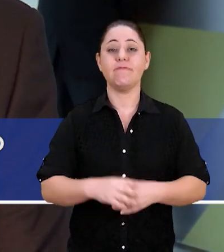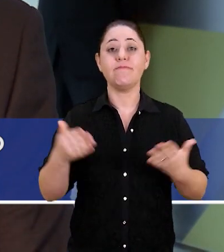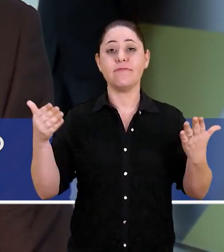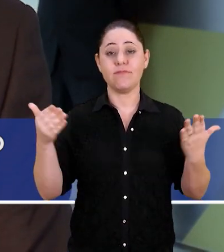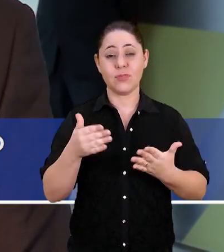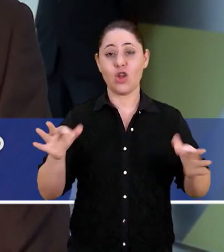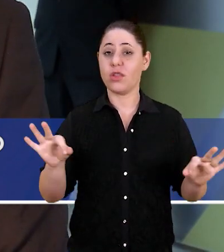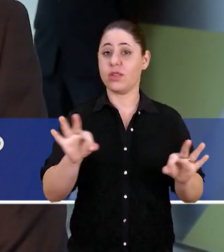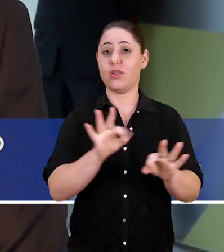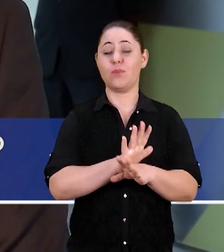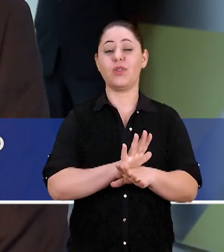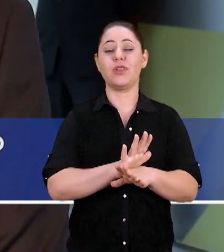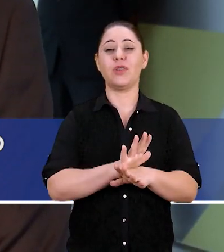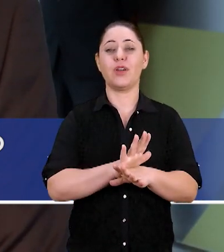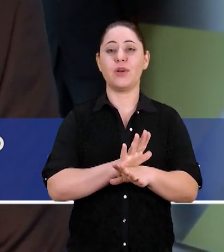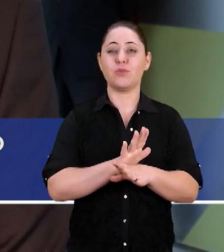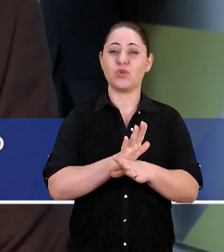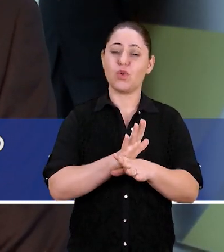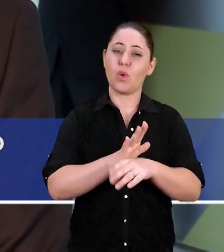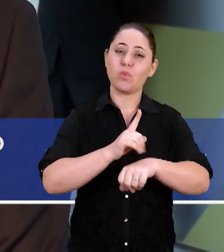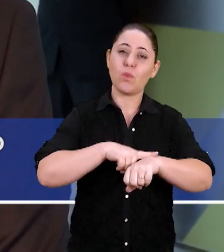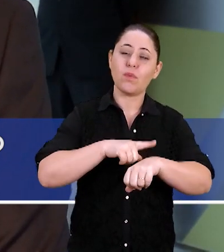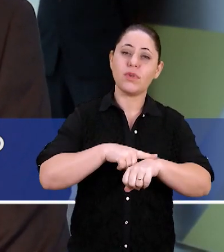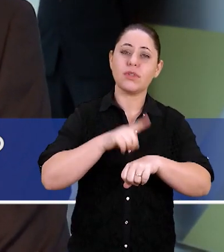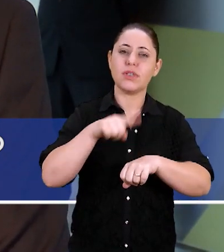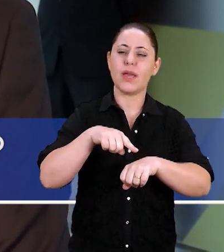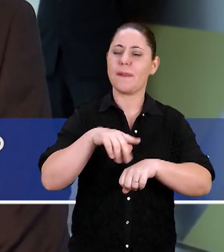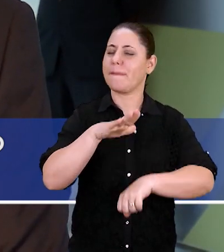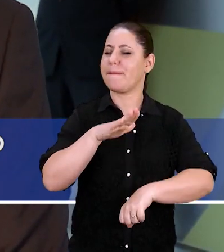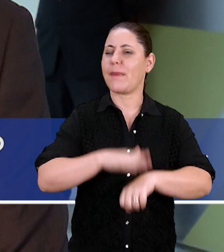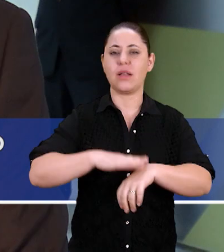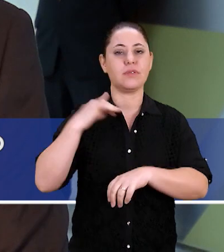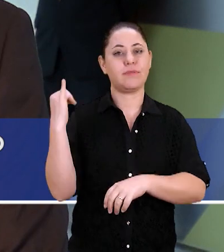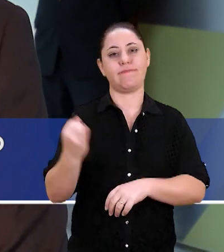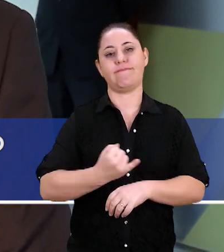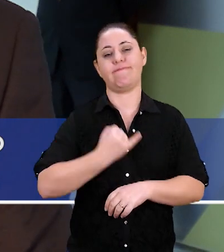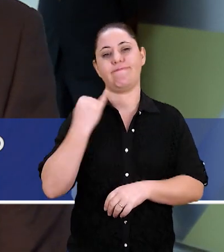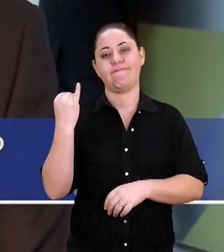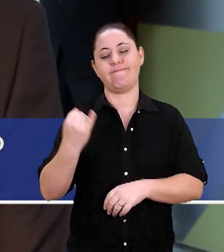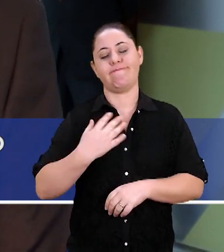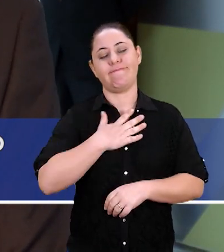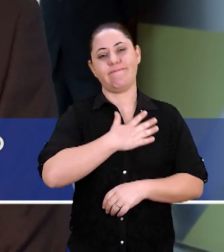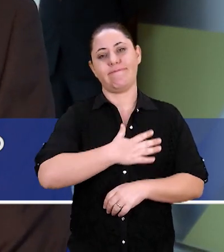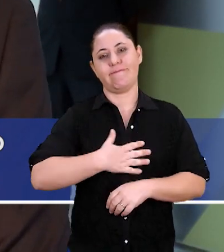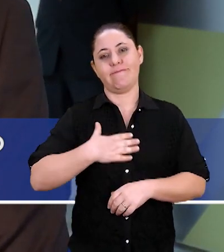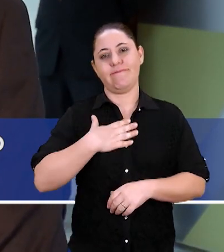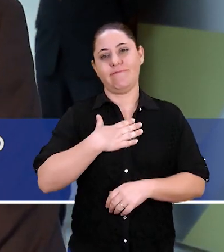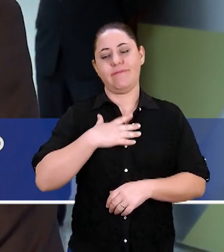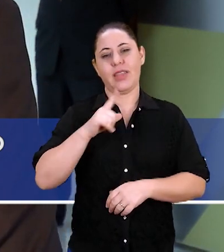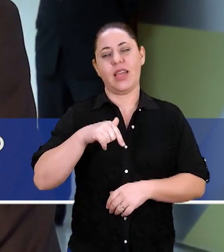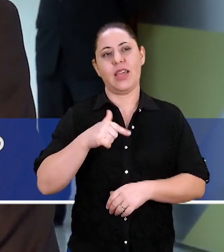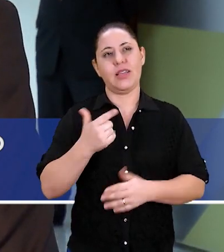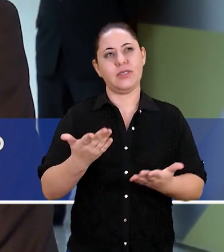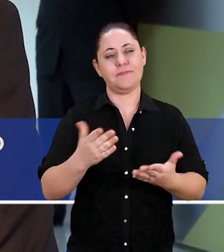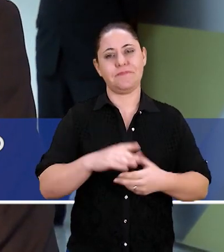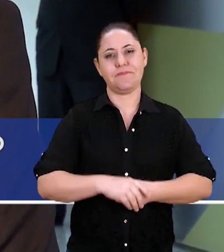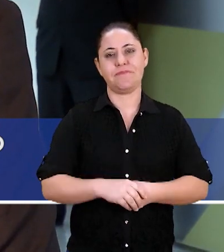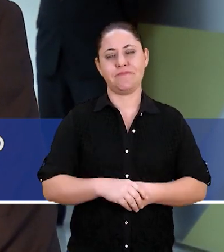Agora terminamos nesta etapa que eu considero uma das mais importantes e gratificantes.